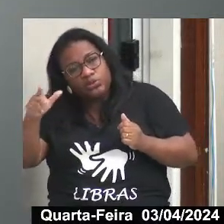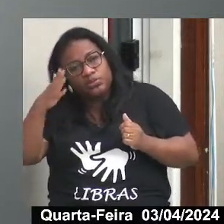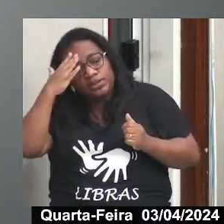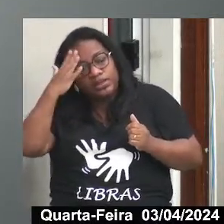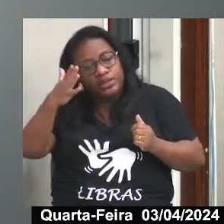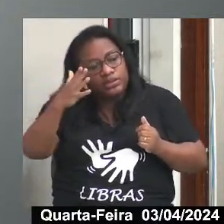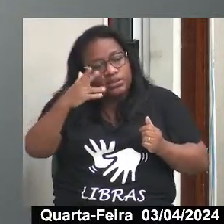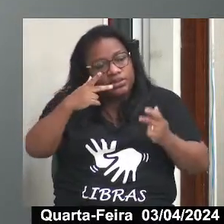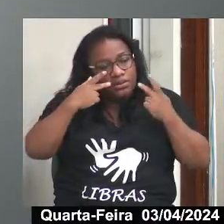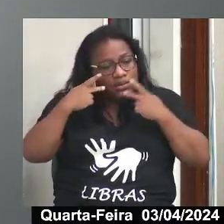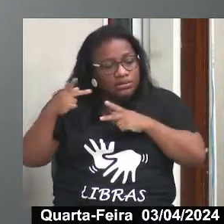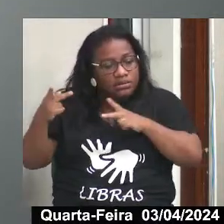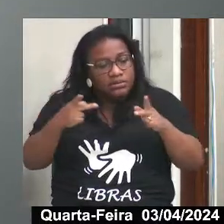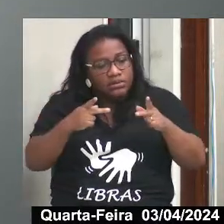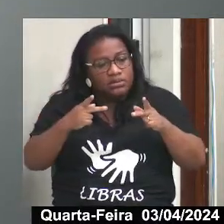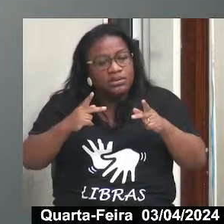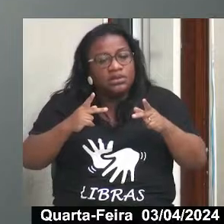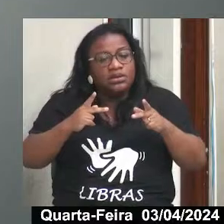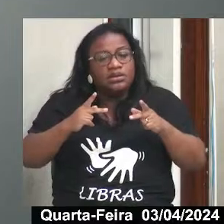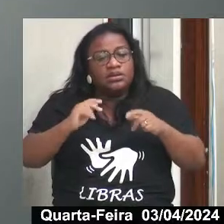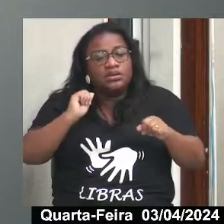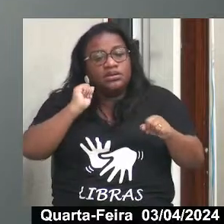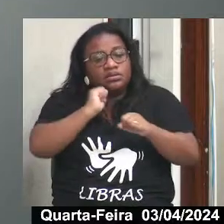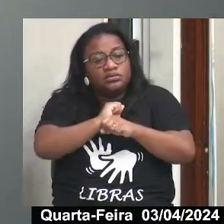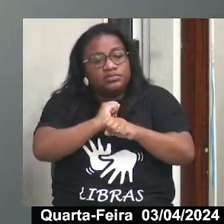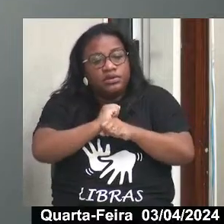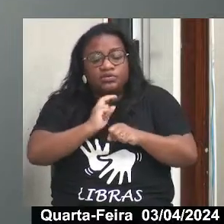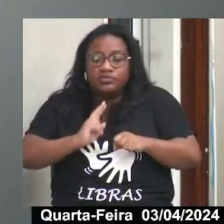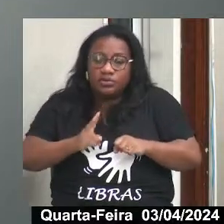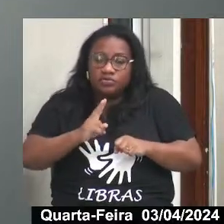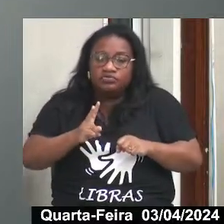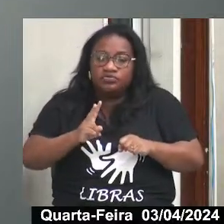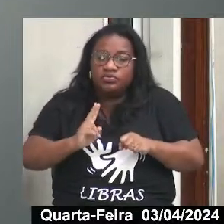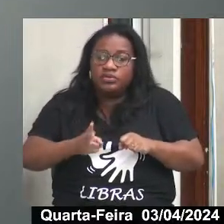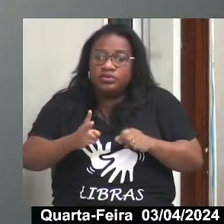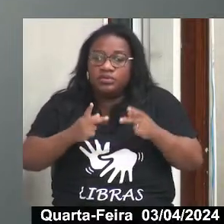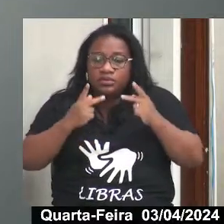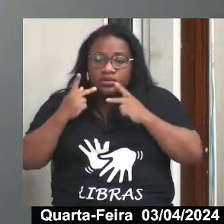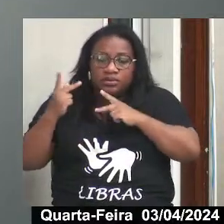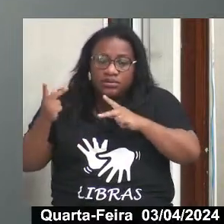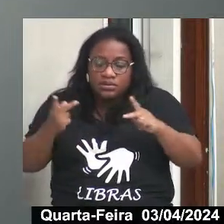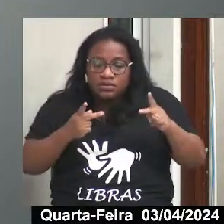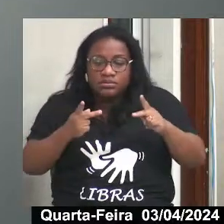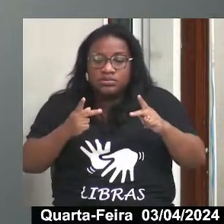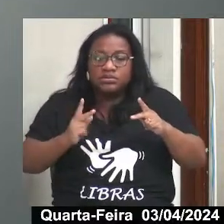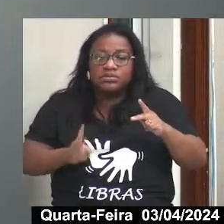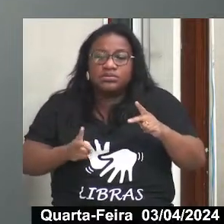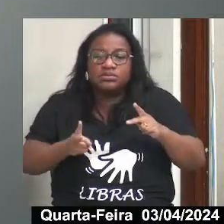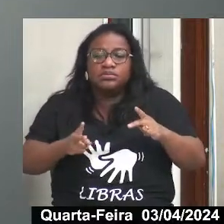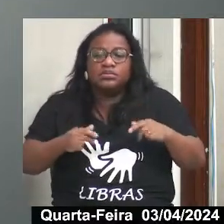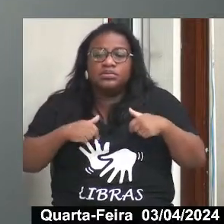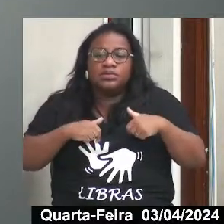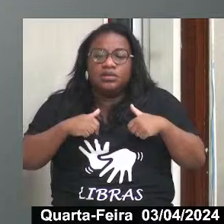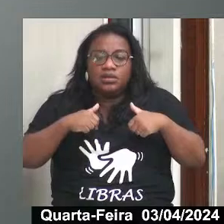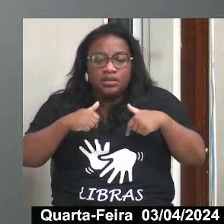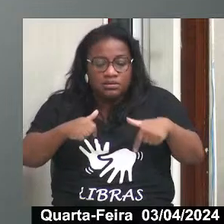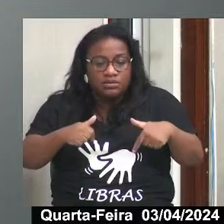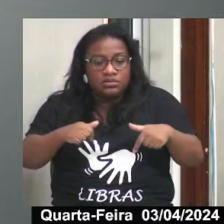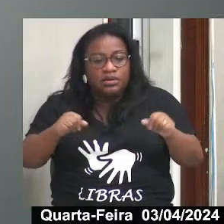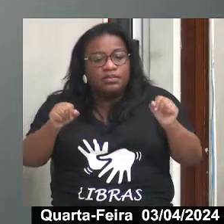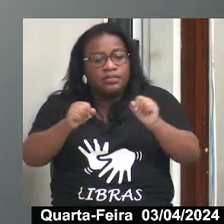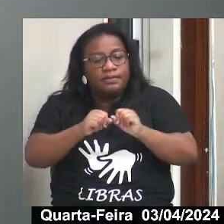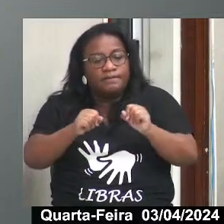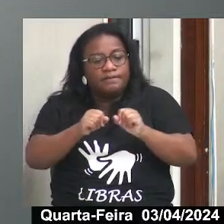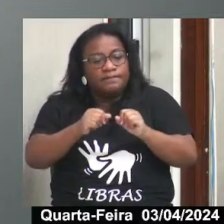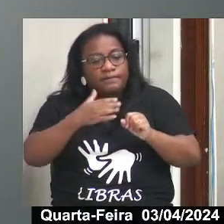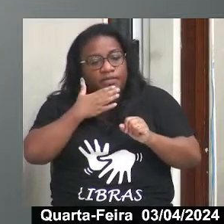visita. Espero que continue, tá? Venha aqui para poder a gente estarmos juntos nesta luta para fazermos